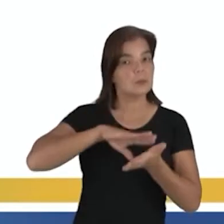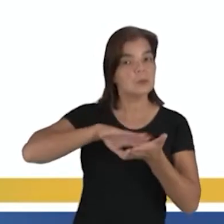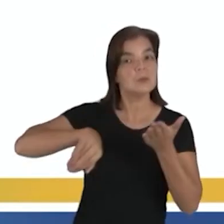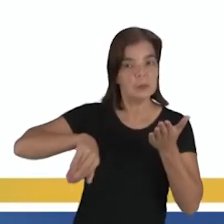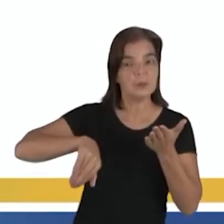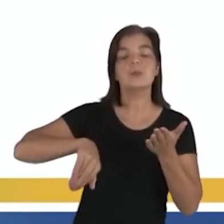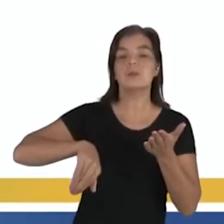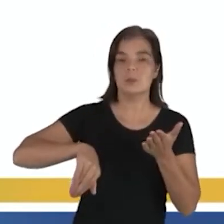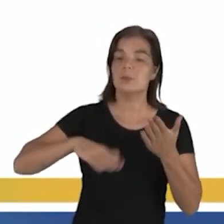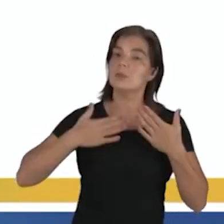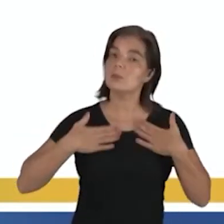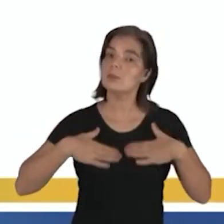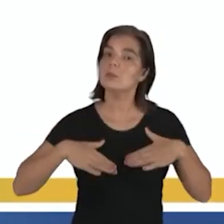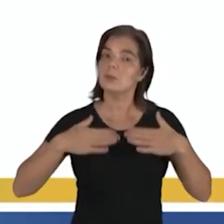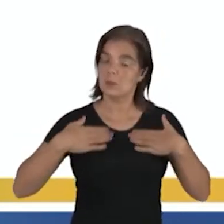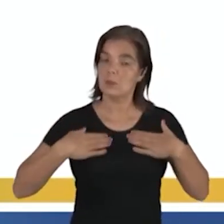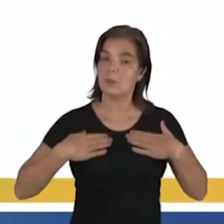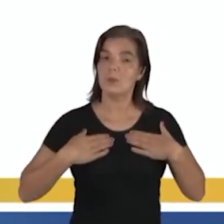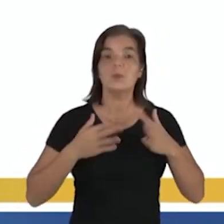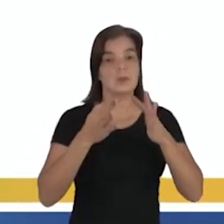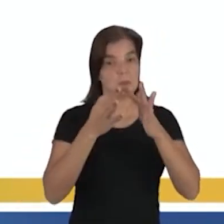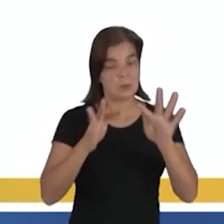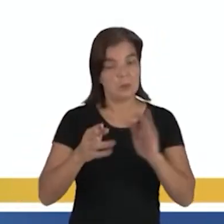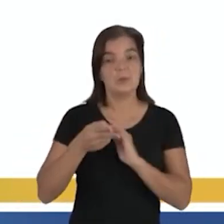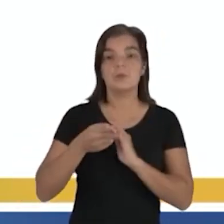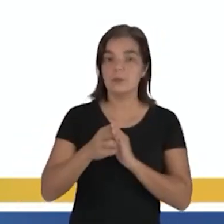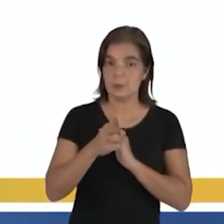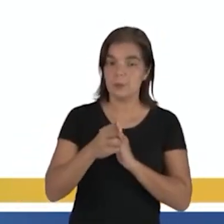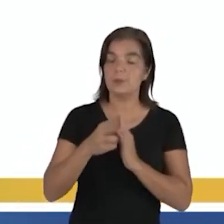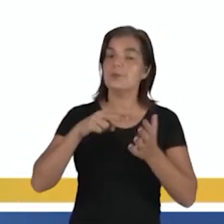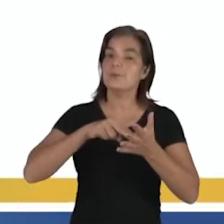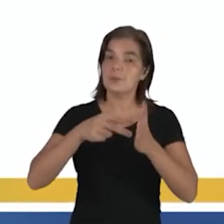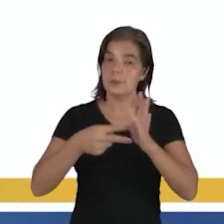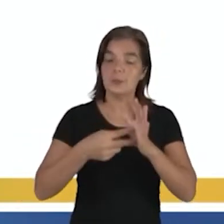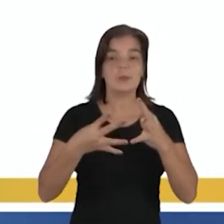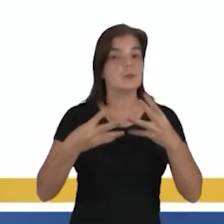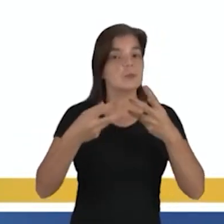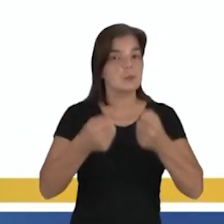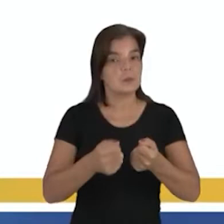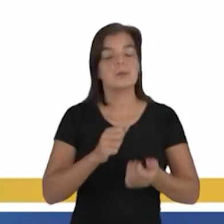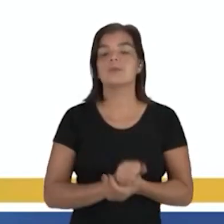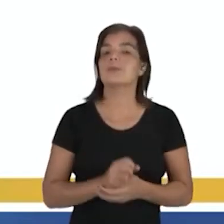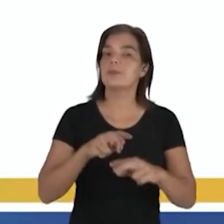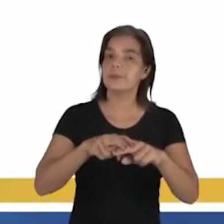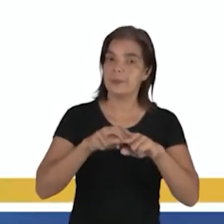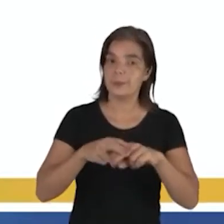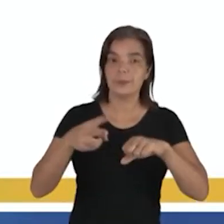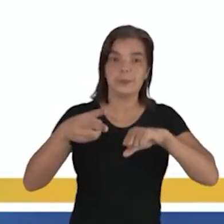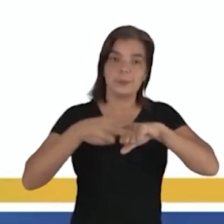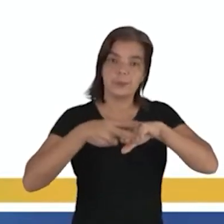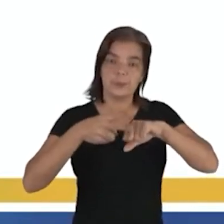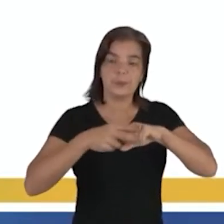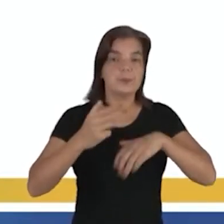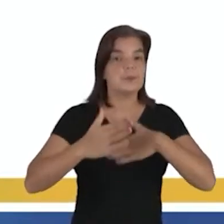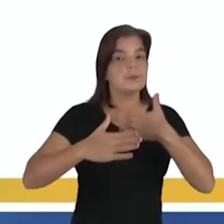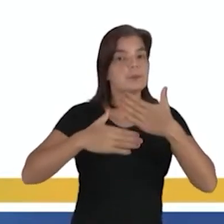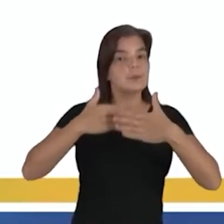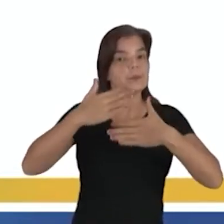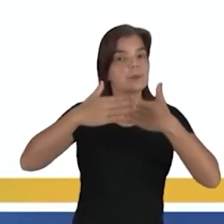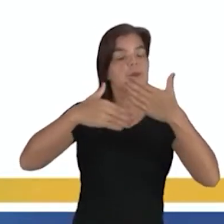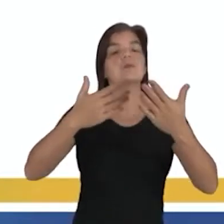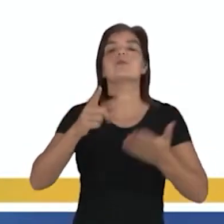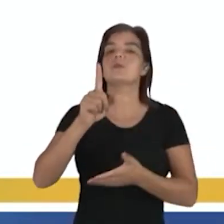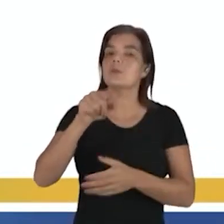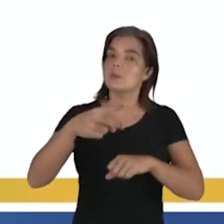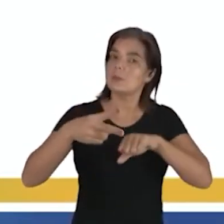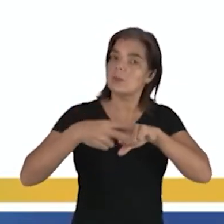a palavra lentamente da frase, a frase continua com o sentido completo. Por isso que o verbo evoluir